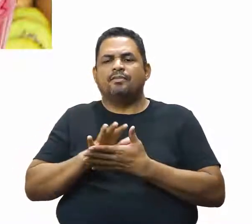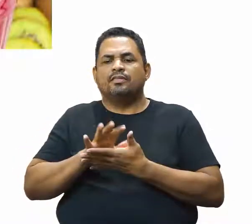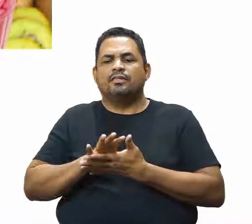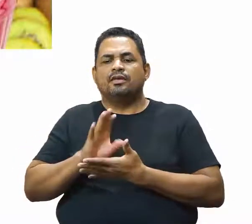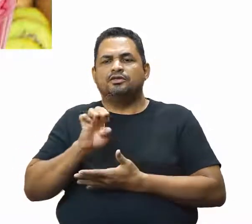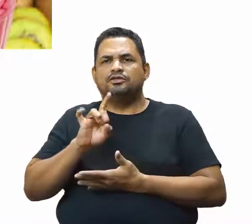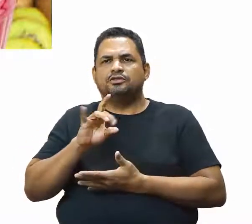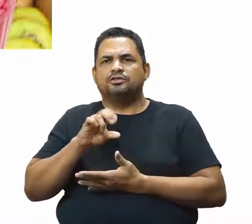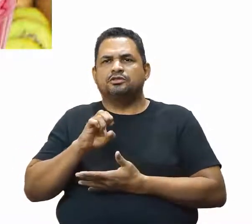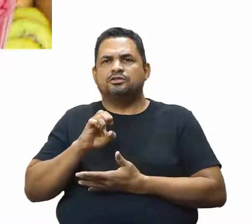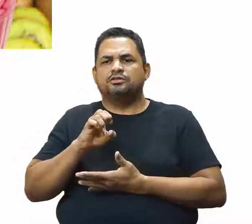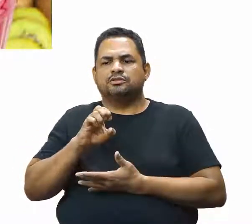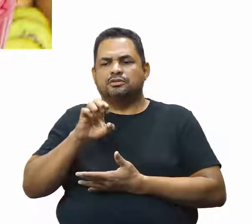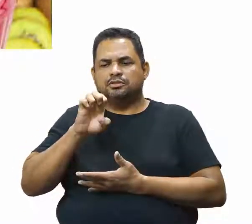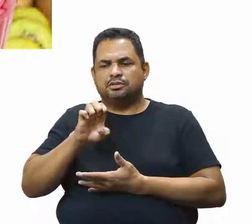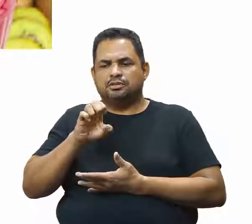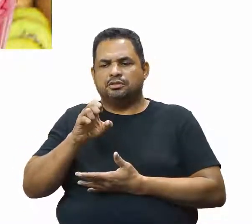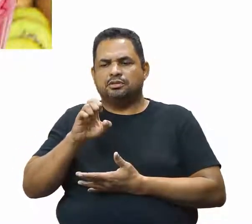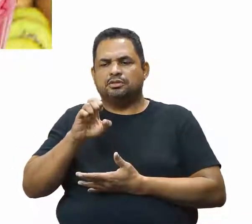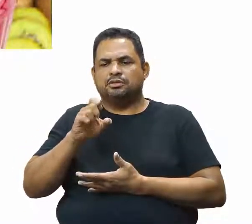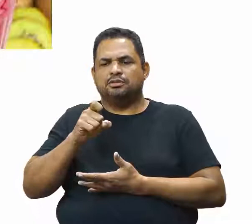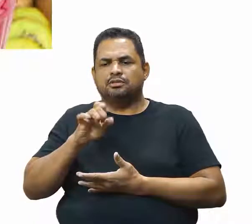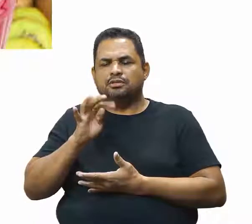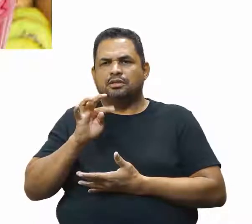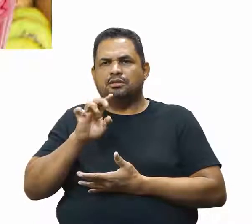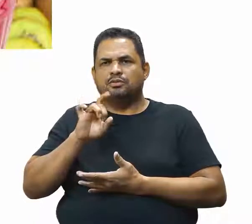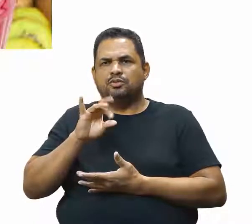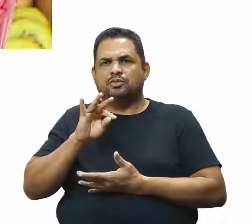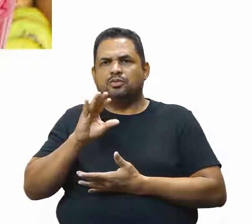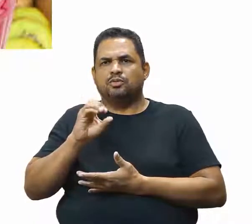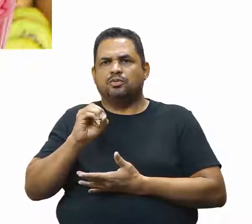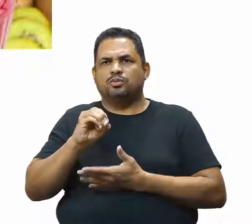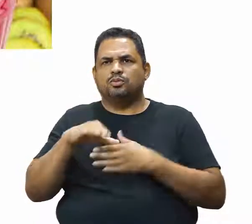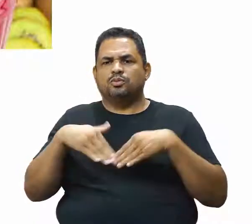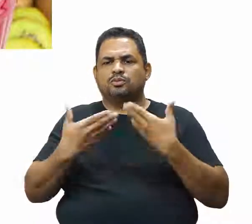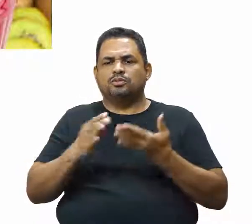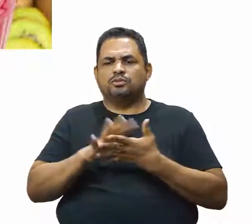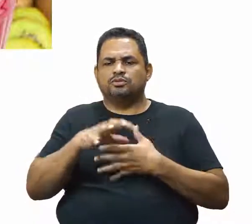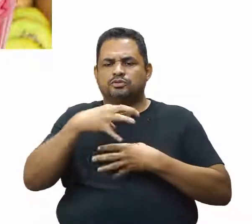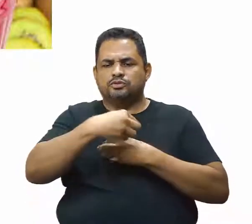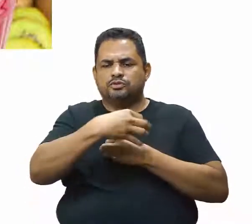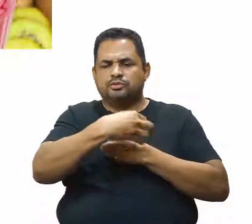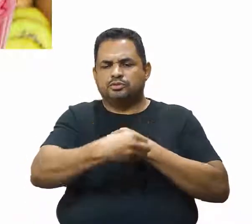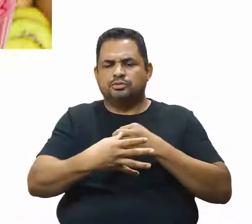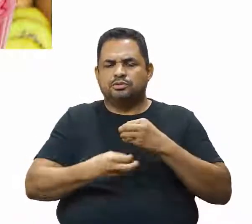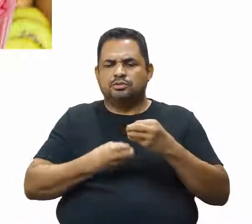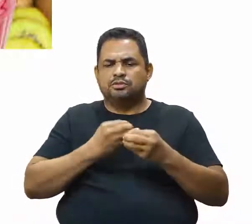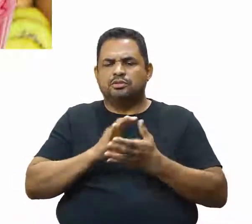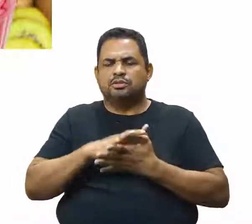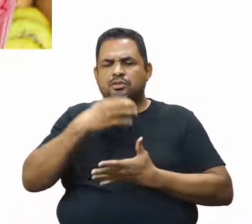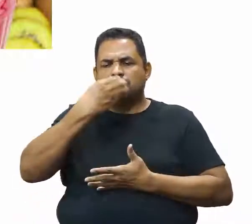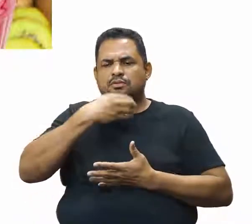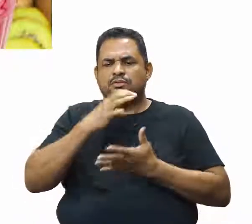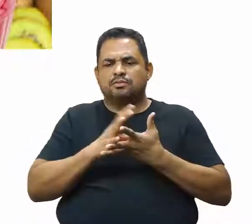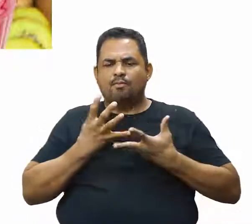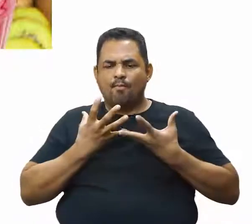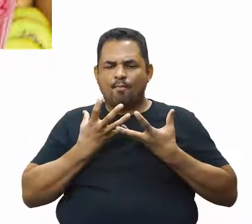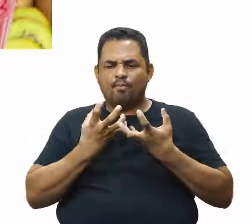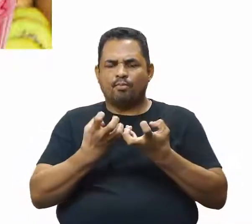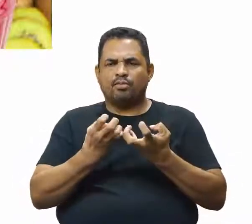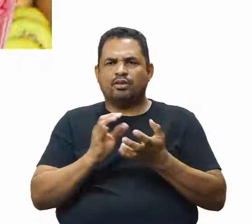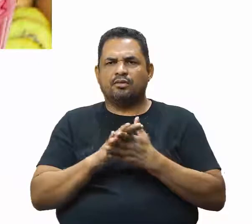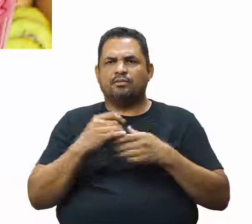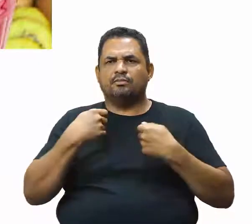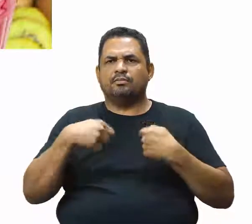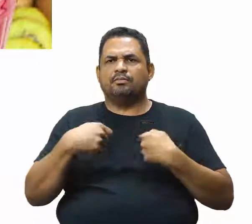Então, quando você for fazer despolpa, quando você for fazer frutas secas, você tem